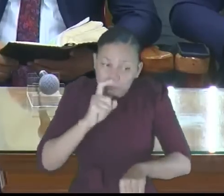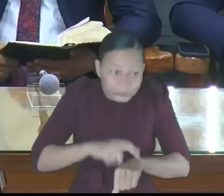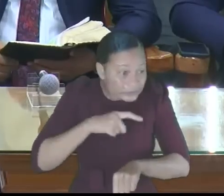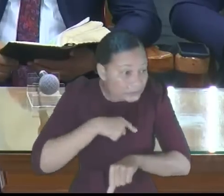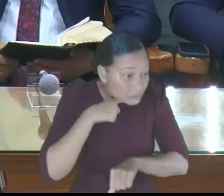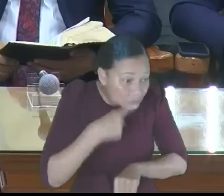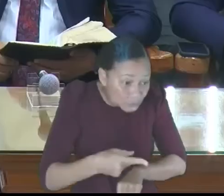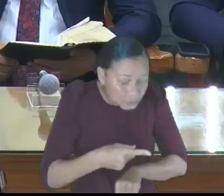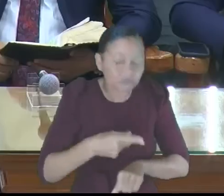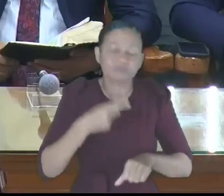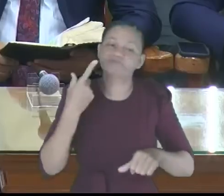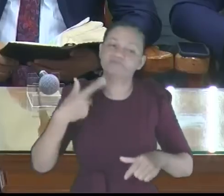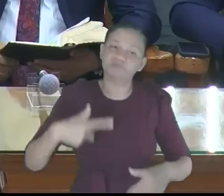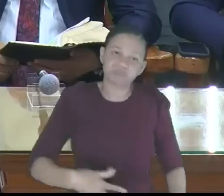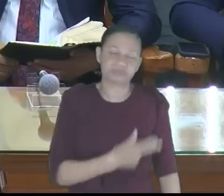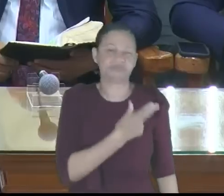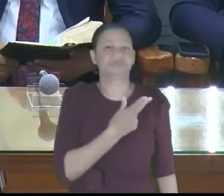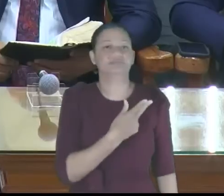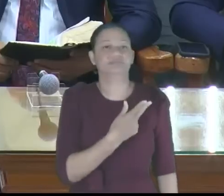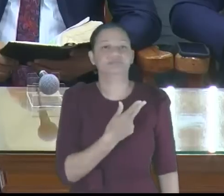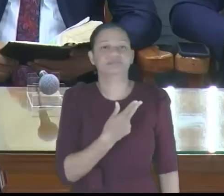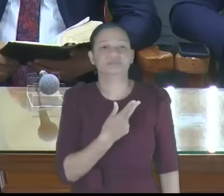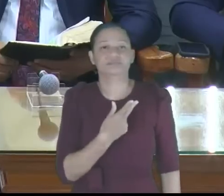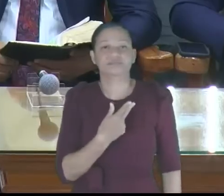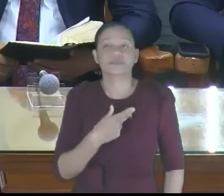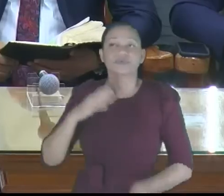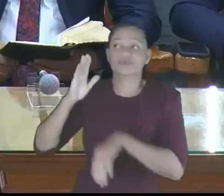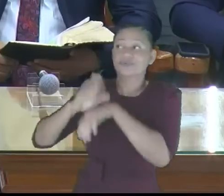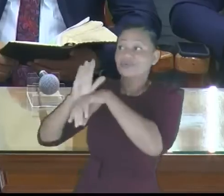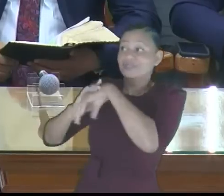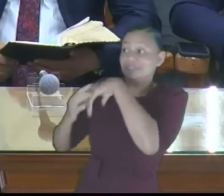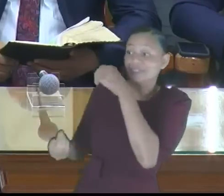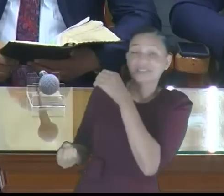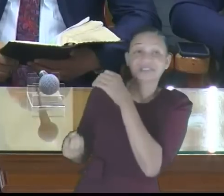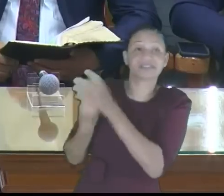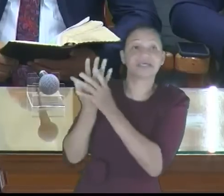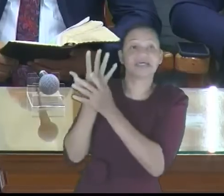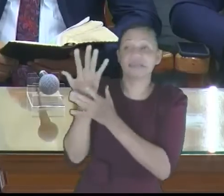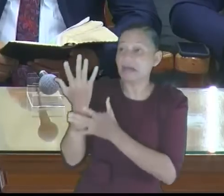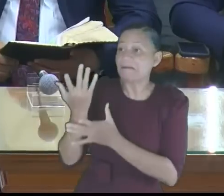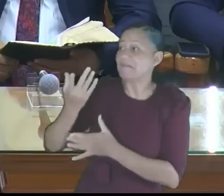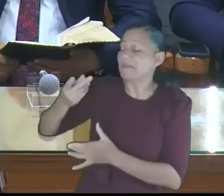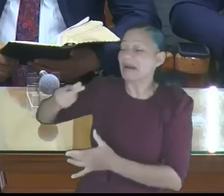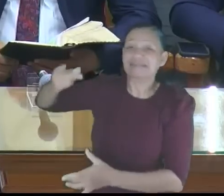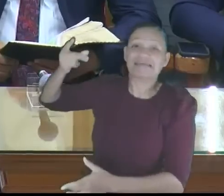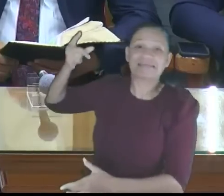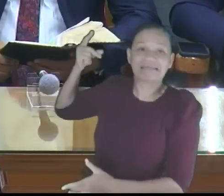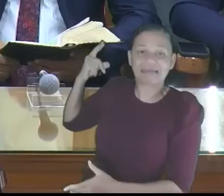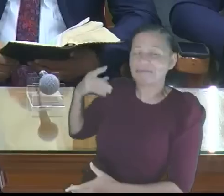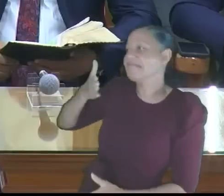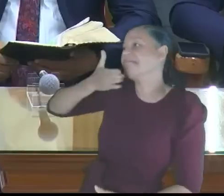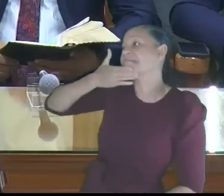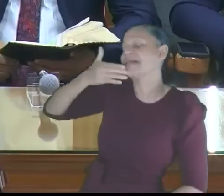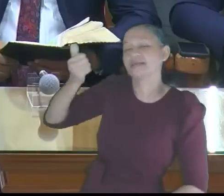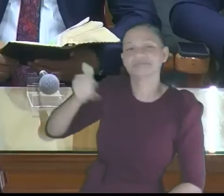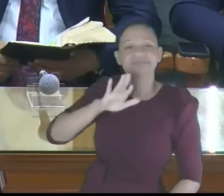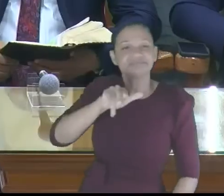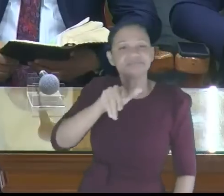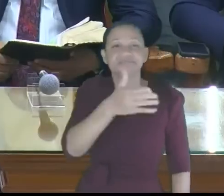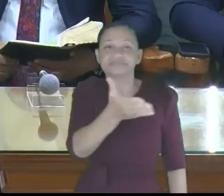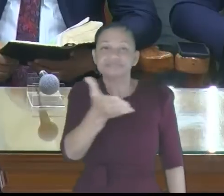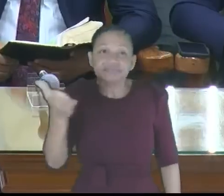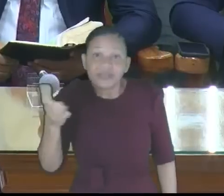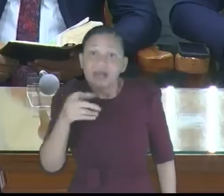jeito. Porque o que Deus inventou, por mais doloroso que seja, ainda é melhor. Mas, irmão,